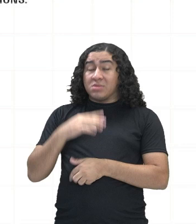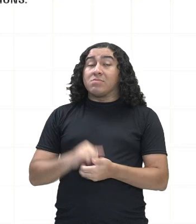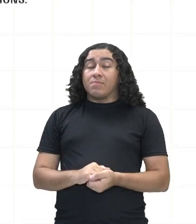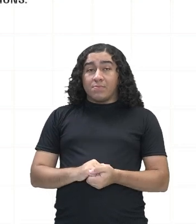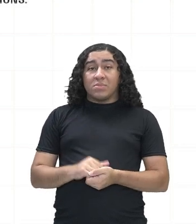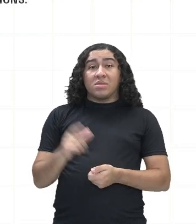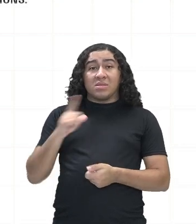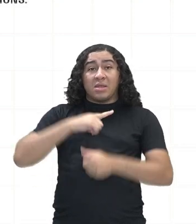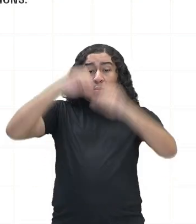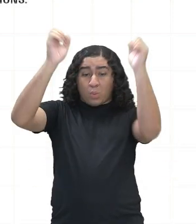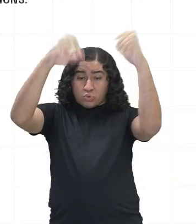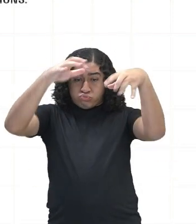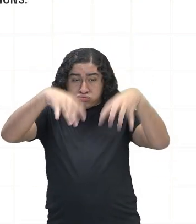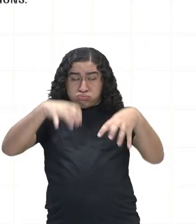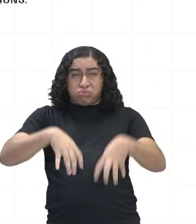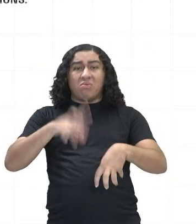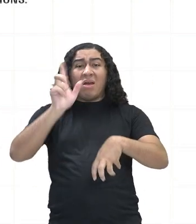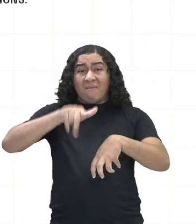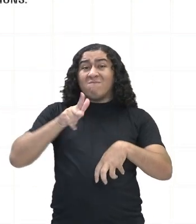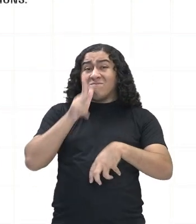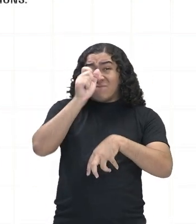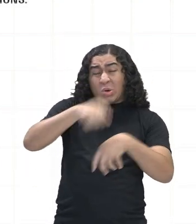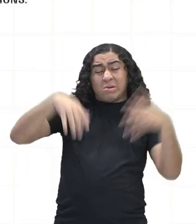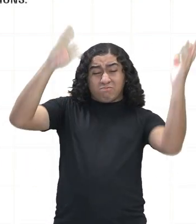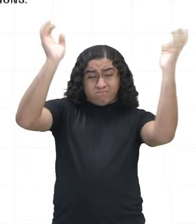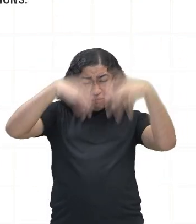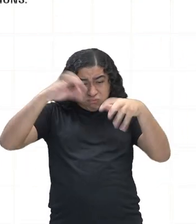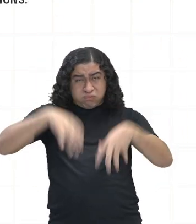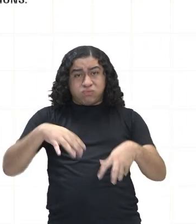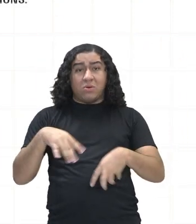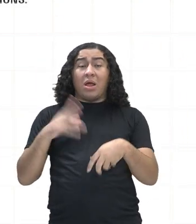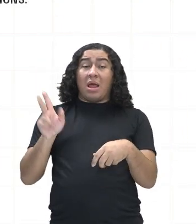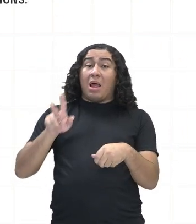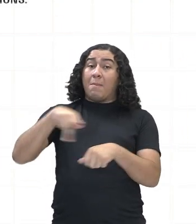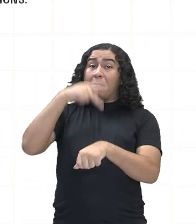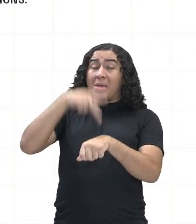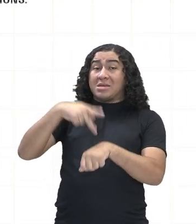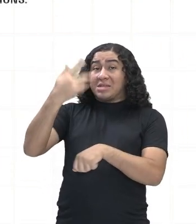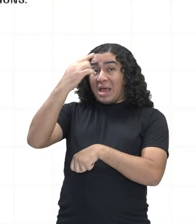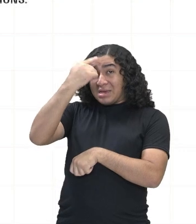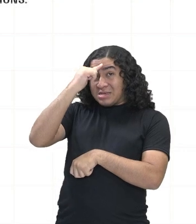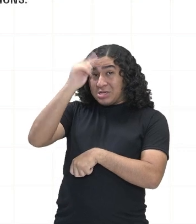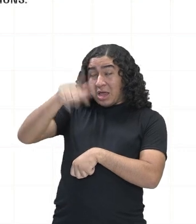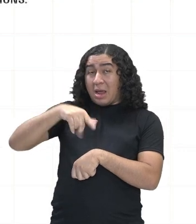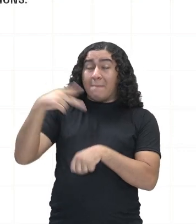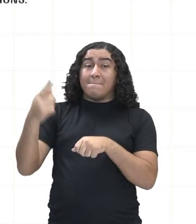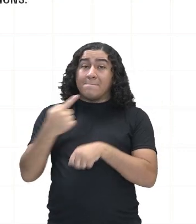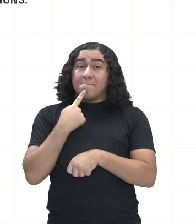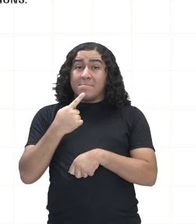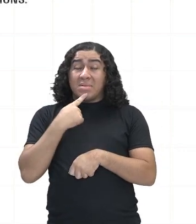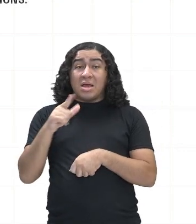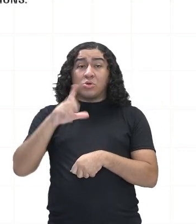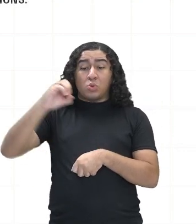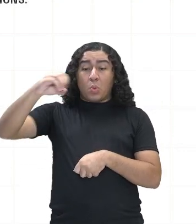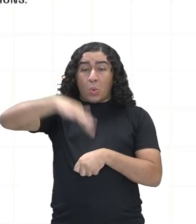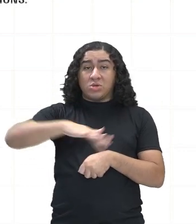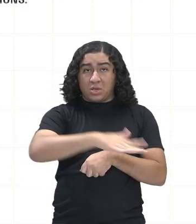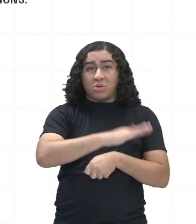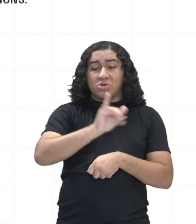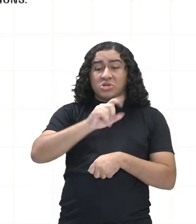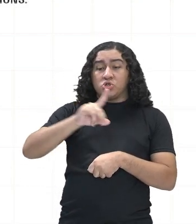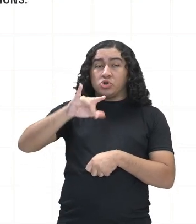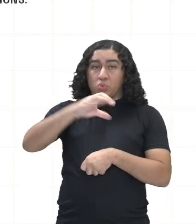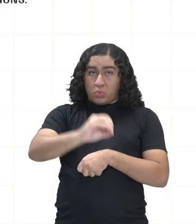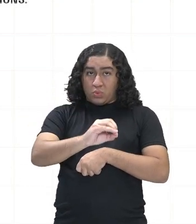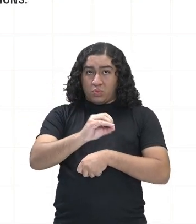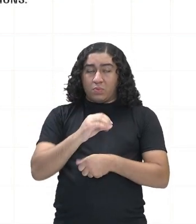de chuvas durante um período do ano que é muito forte, e como a Índia é um país que fica pertinho do Oceano Índico, daquela parte do Oceano Índico,